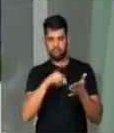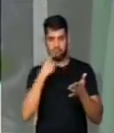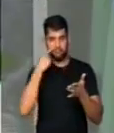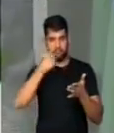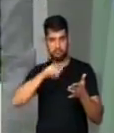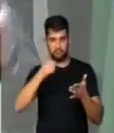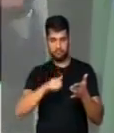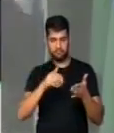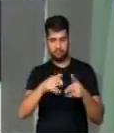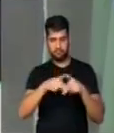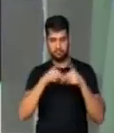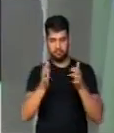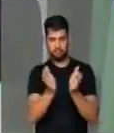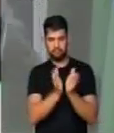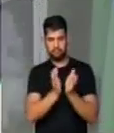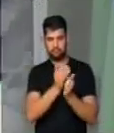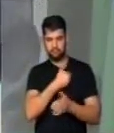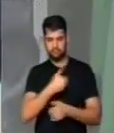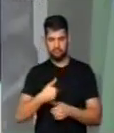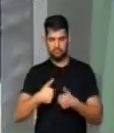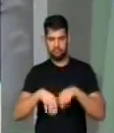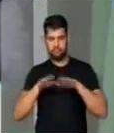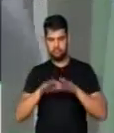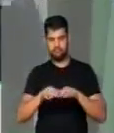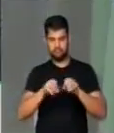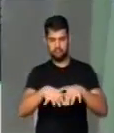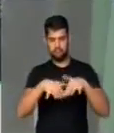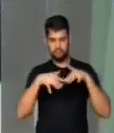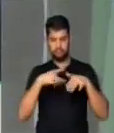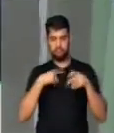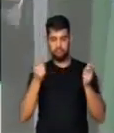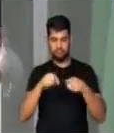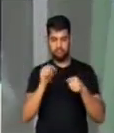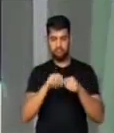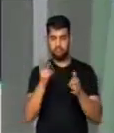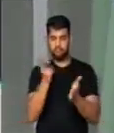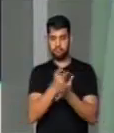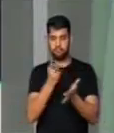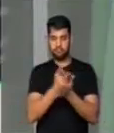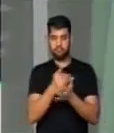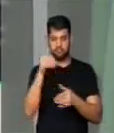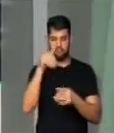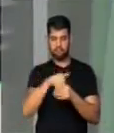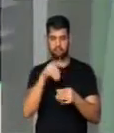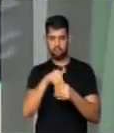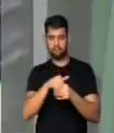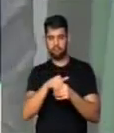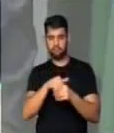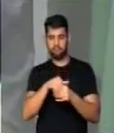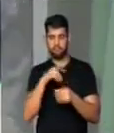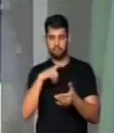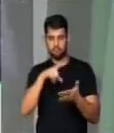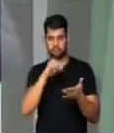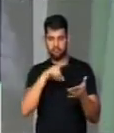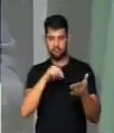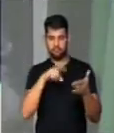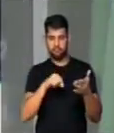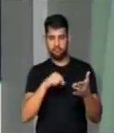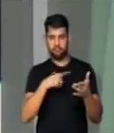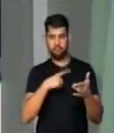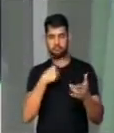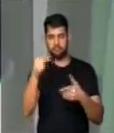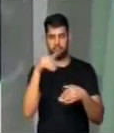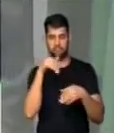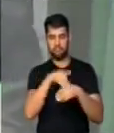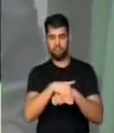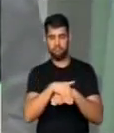apreciar, pedir que a bancada do governo fique no plenário para que nós possamos, da mesma forma, votar os destaques, sair daqui